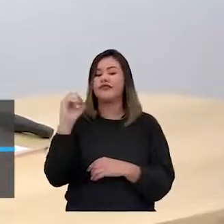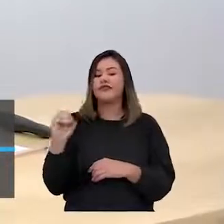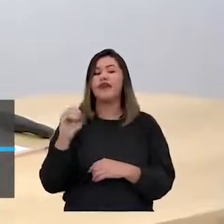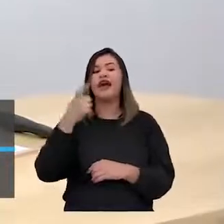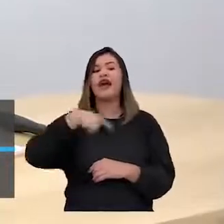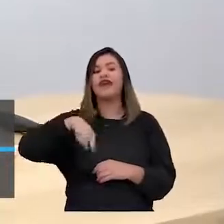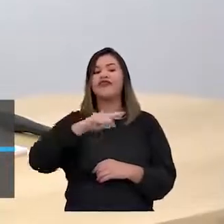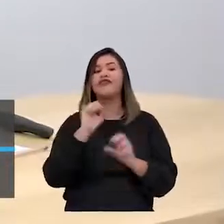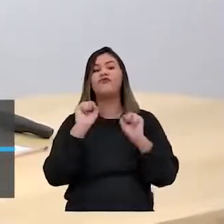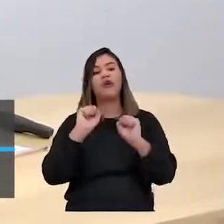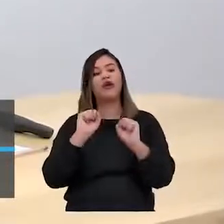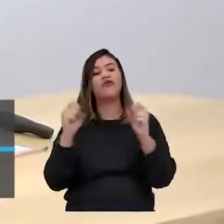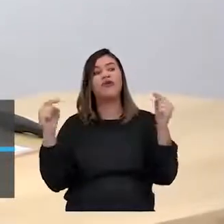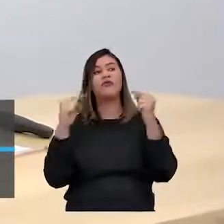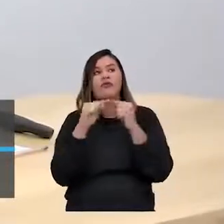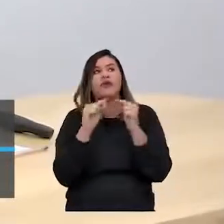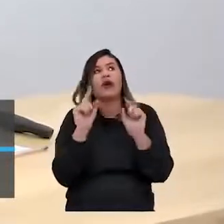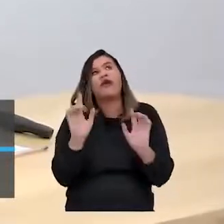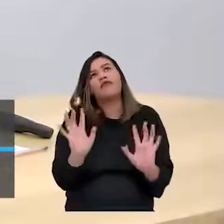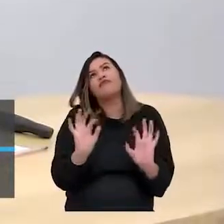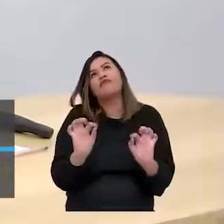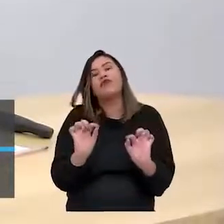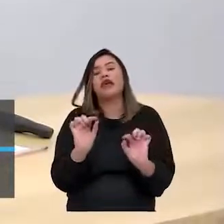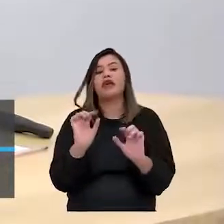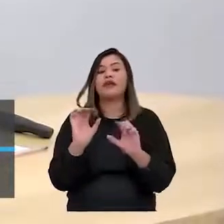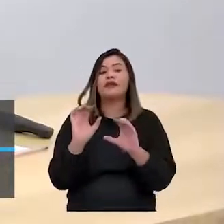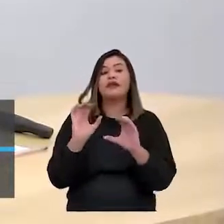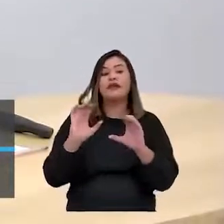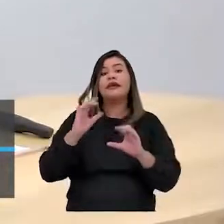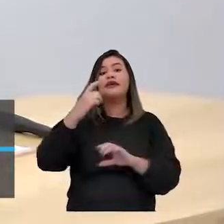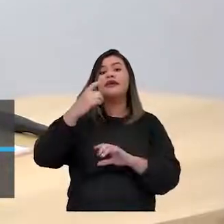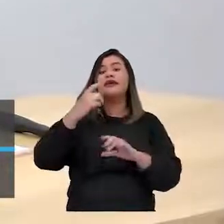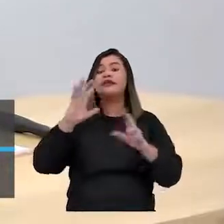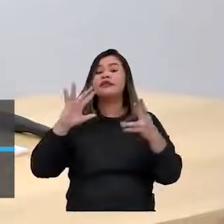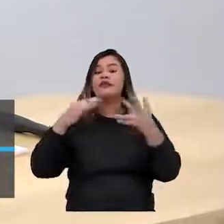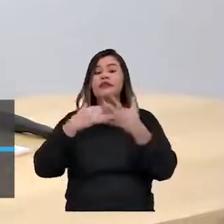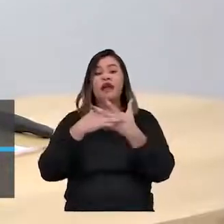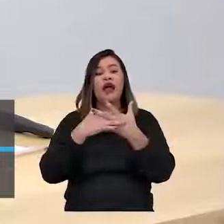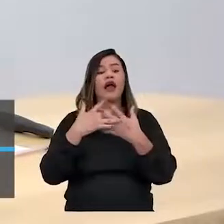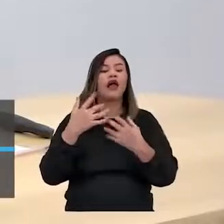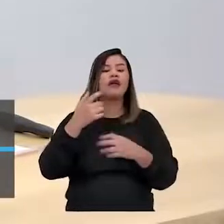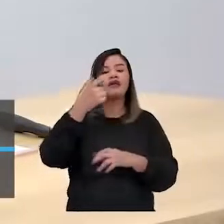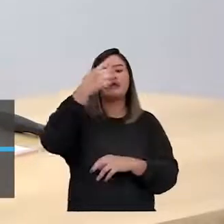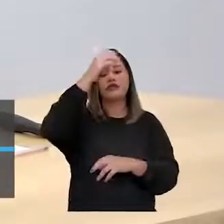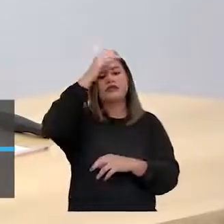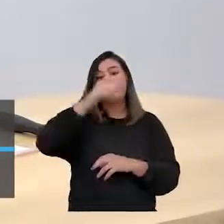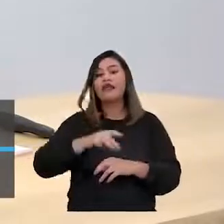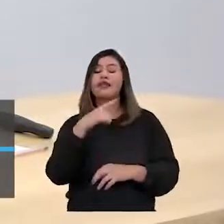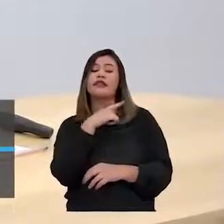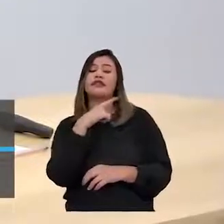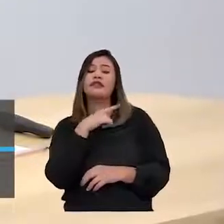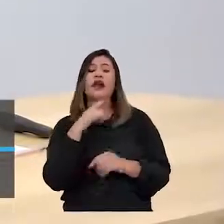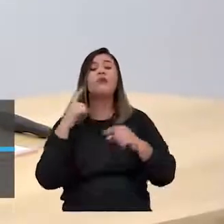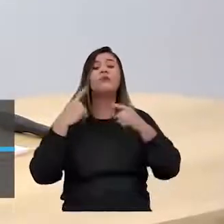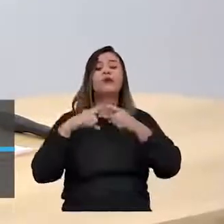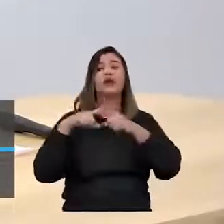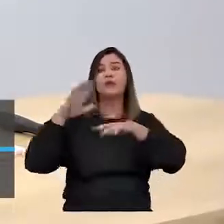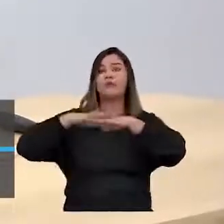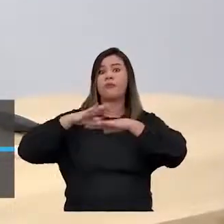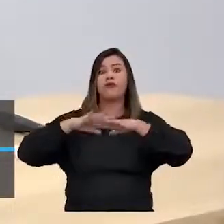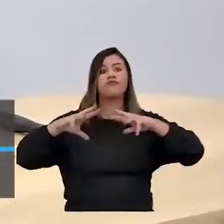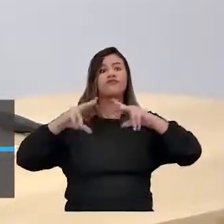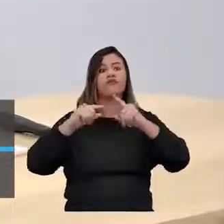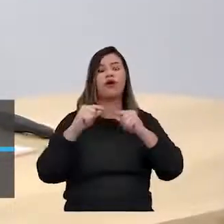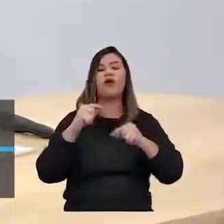aula cidadã. Por quê? Porque ela é construída aqui a muitas mãos. Nós aqui, vocês professores, vocês alunos e